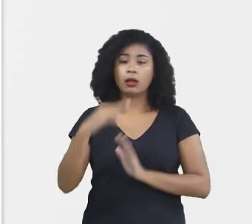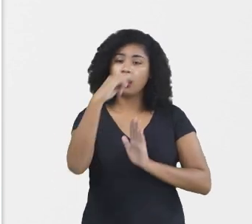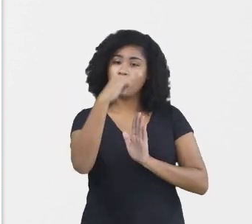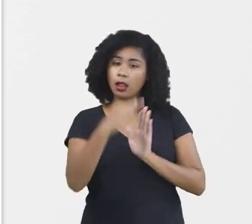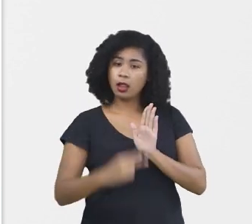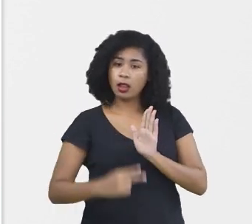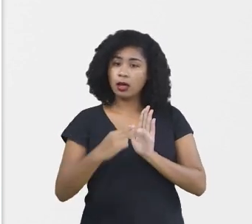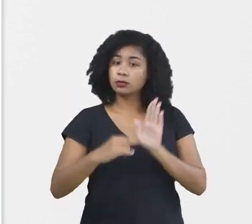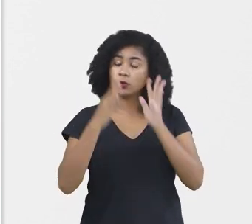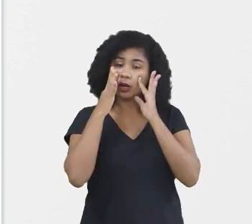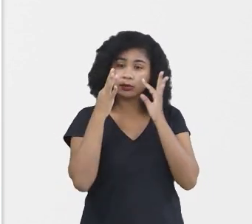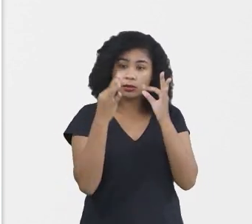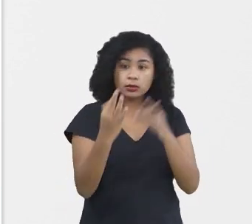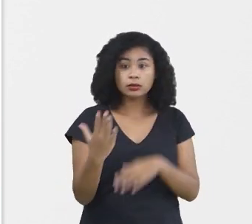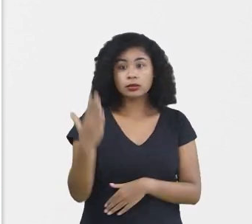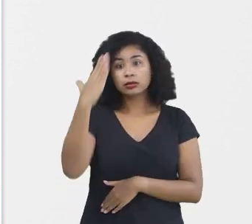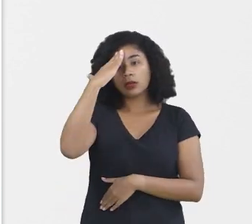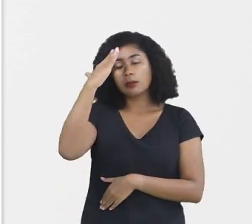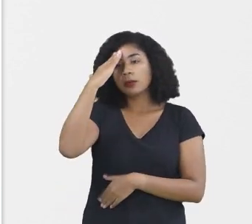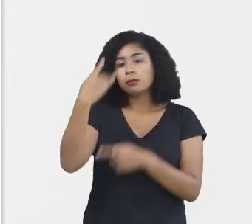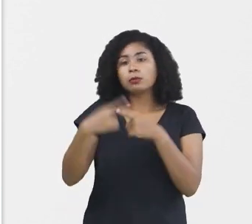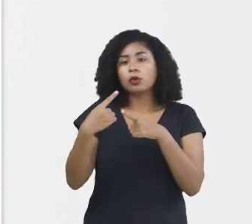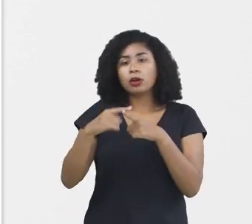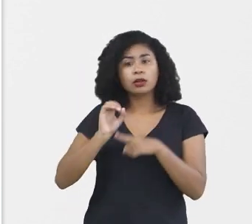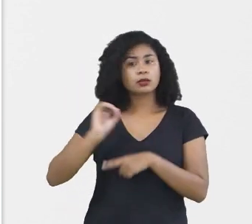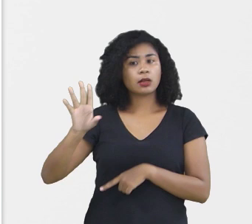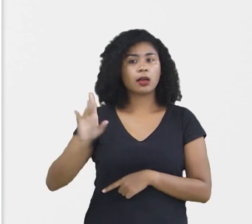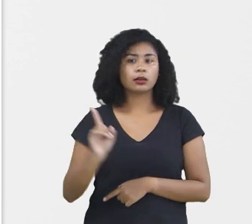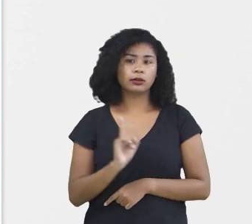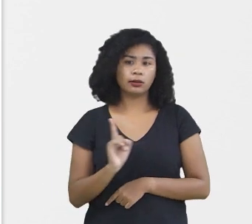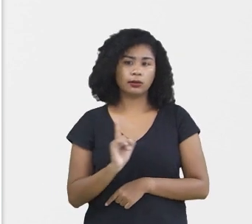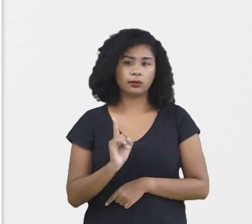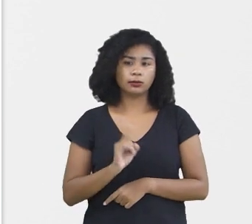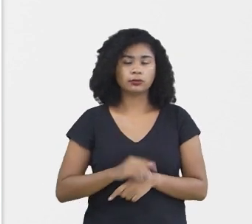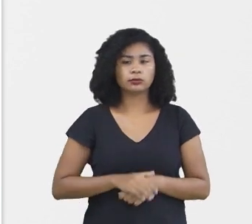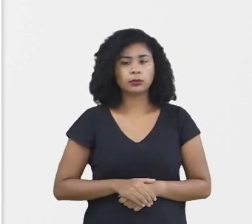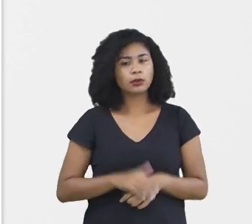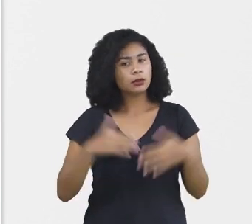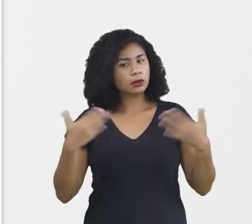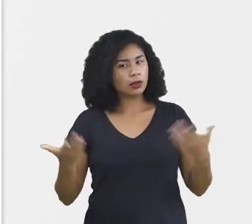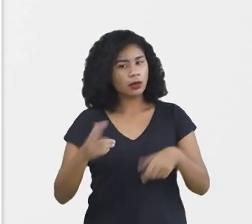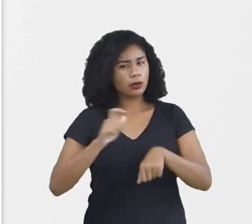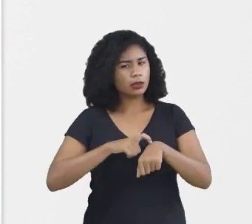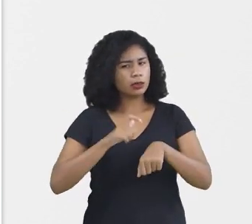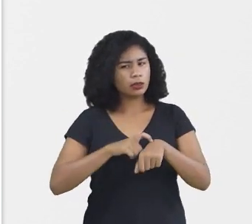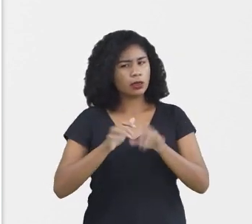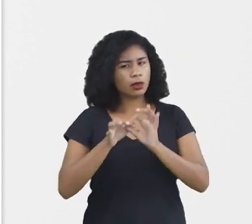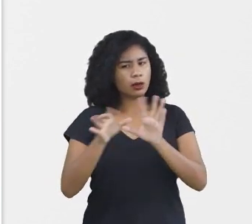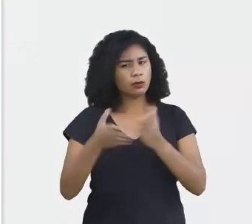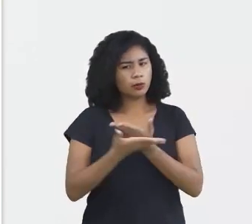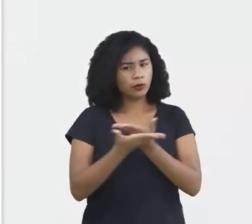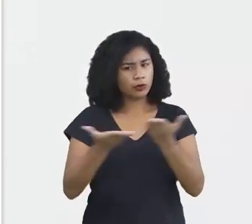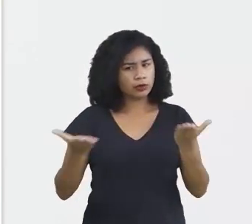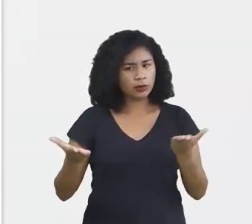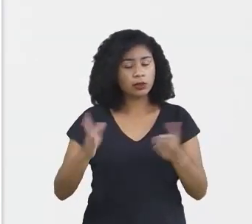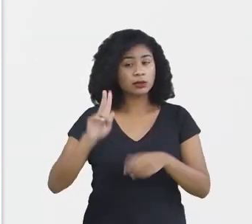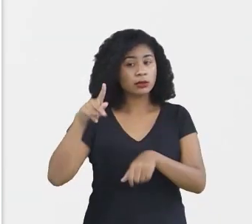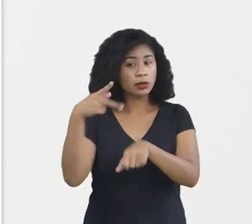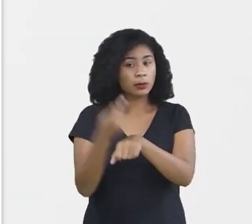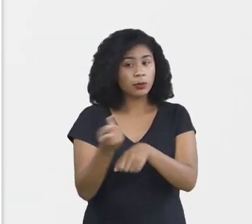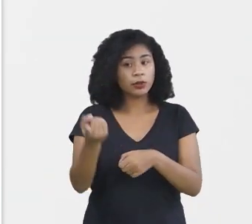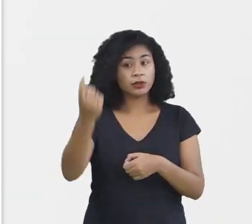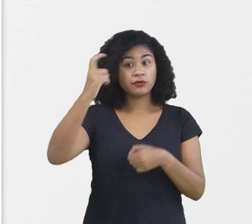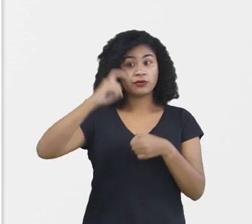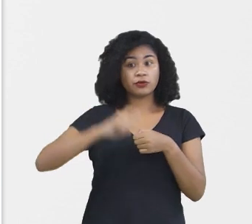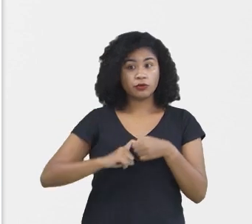pessoas não saíam daquele castelo, tá bom? Então, vocês vão ter agora um tempinho para resolver essa atividade. Daqui a pouco eu retorno com